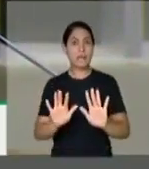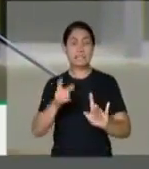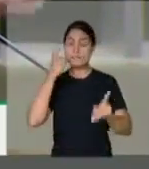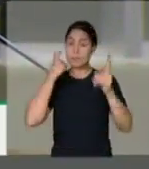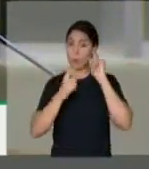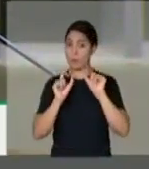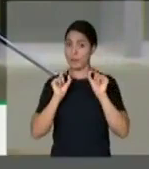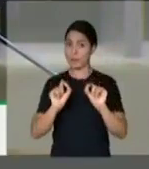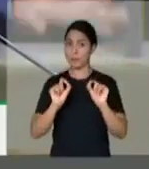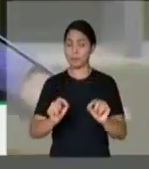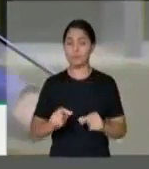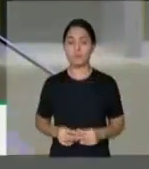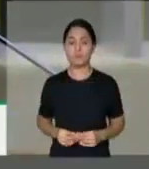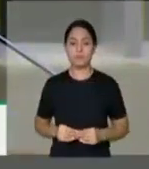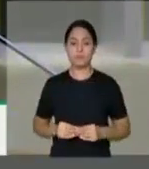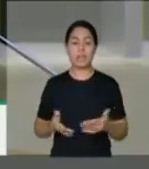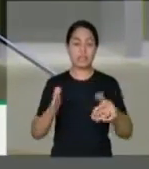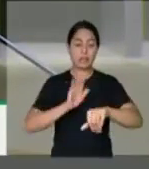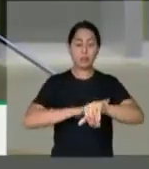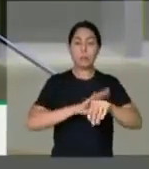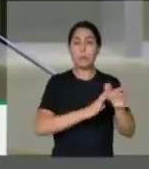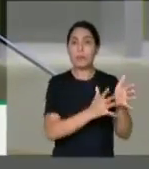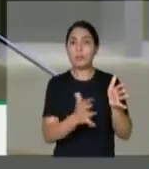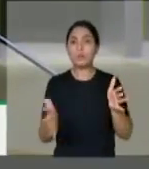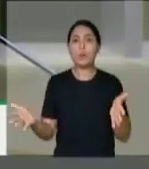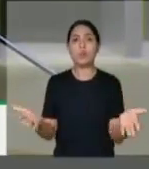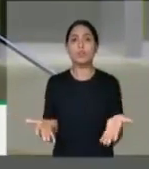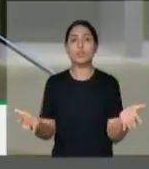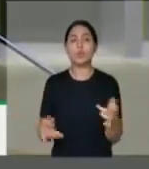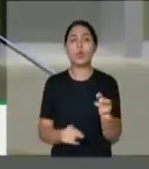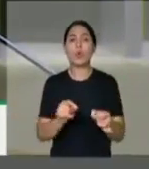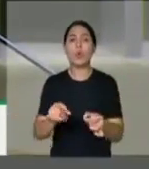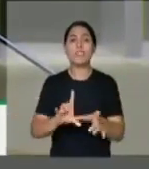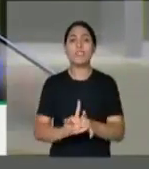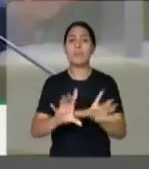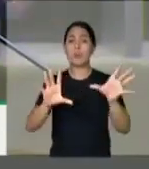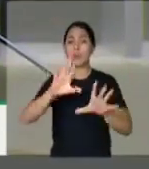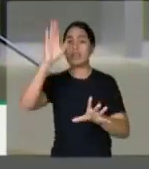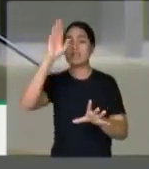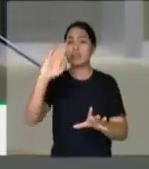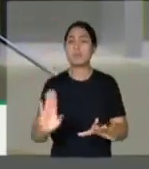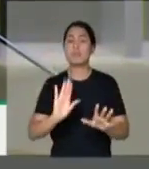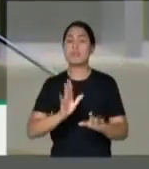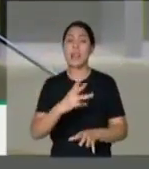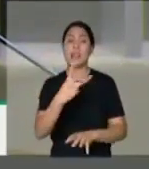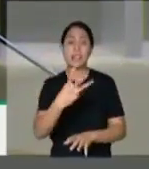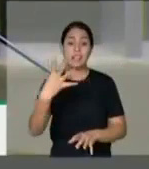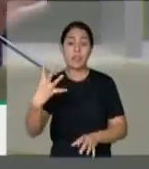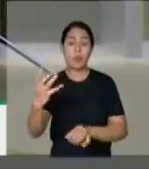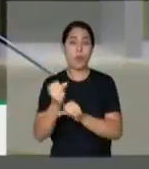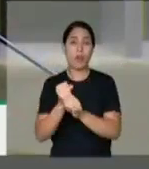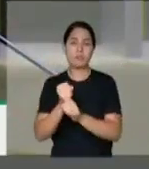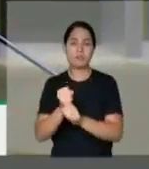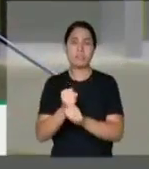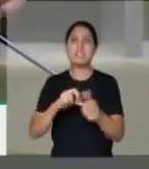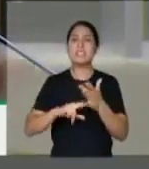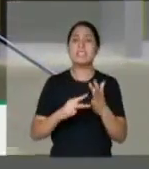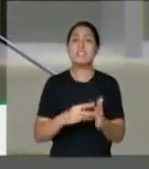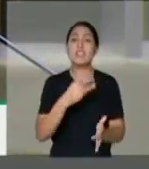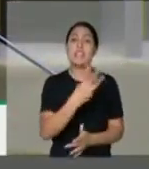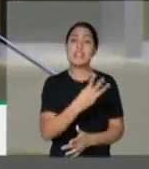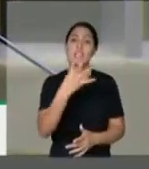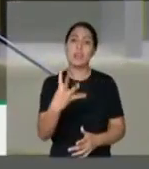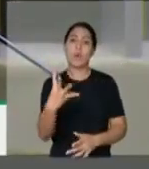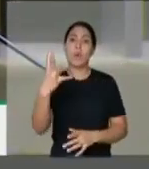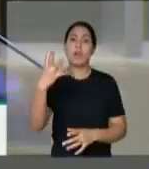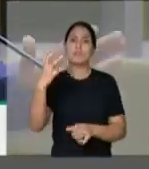preocupa é que, no momento que nós vivemos hoje, a democracia brasileira tem 34 anos. São 34